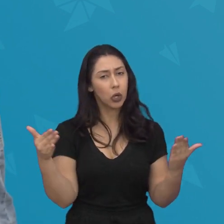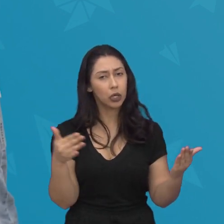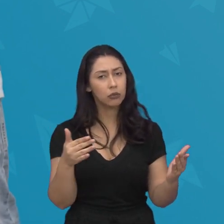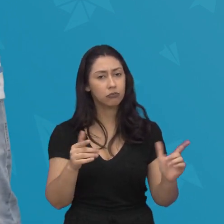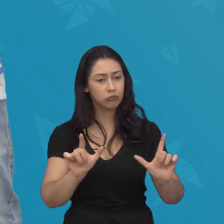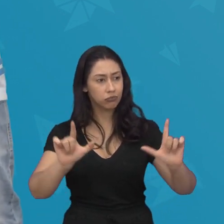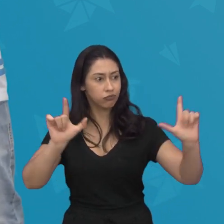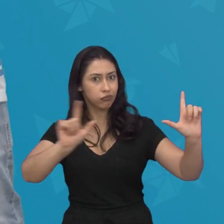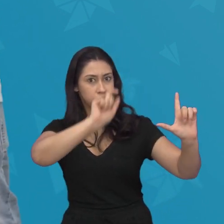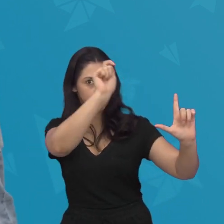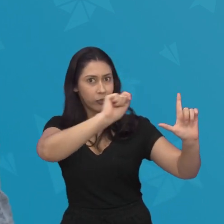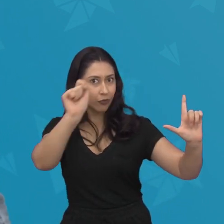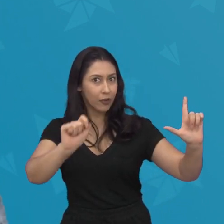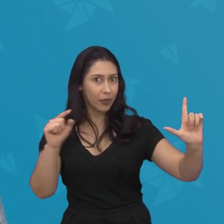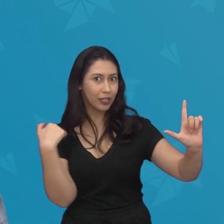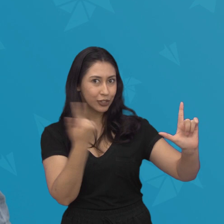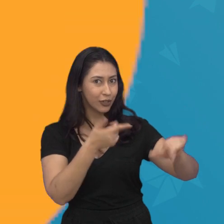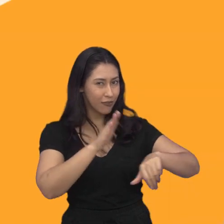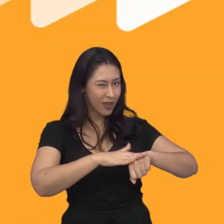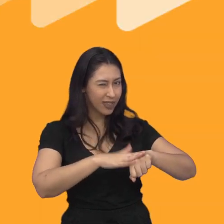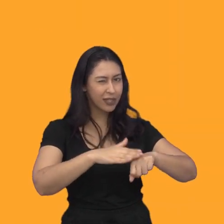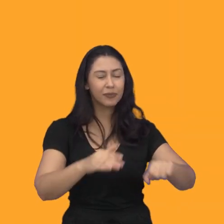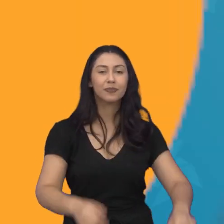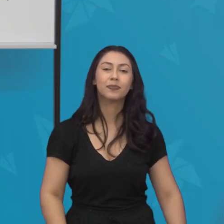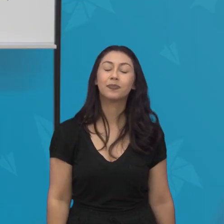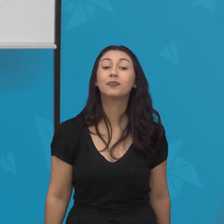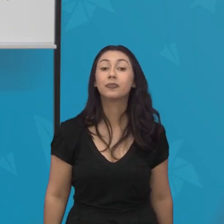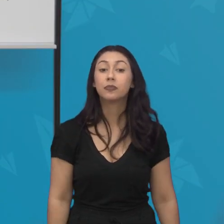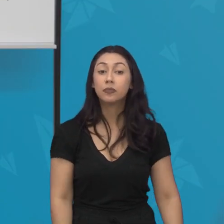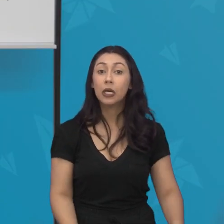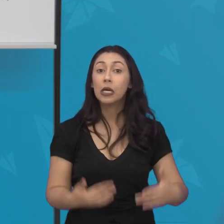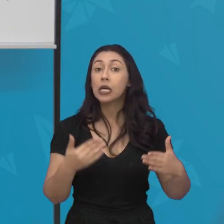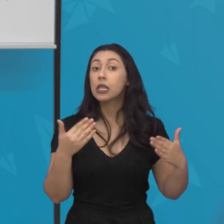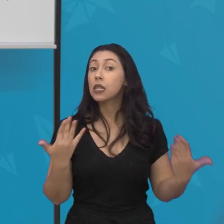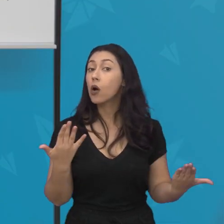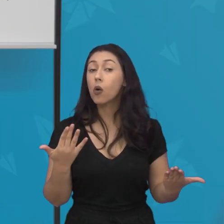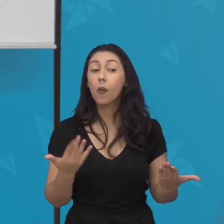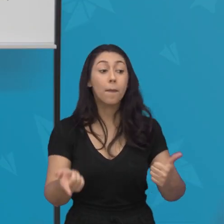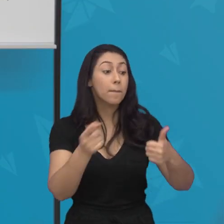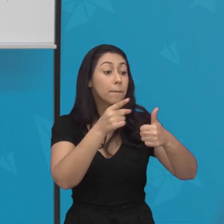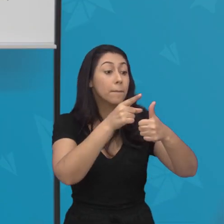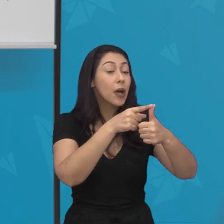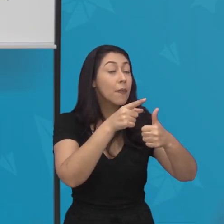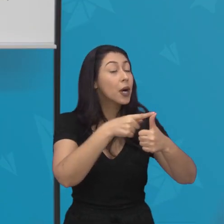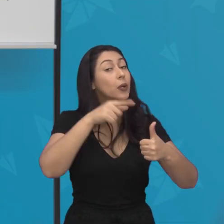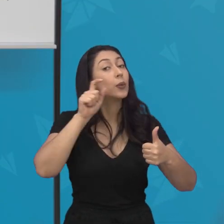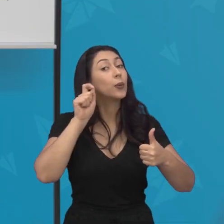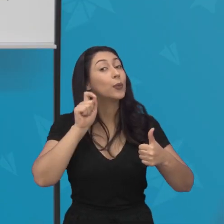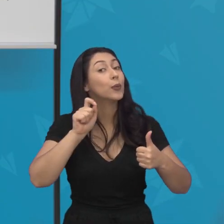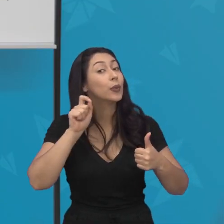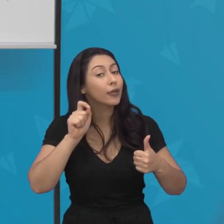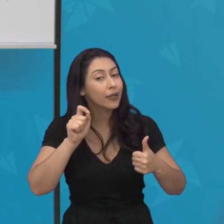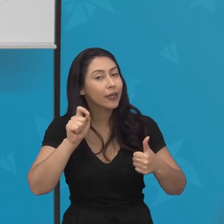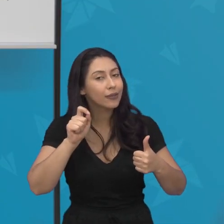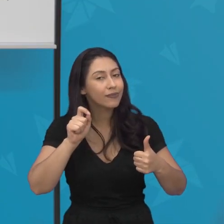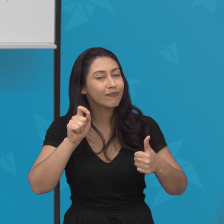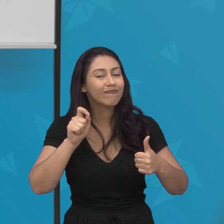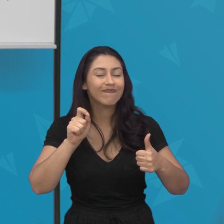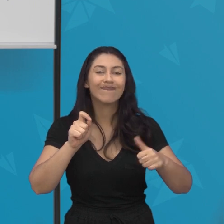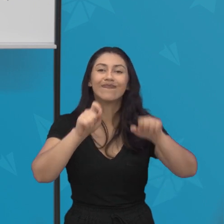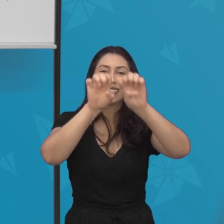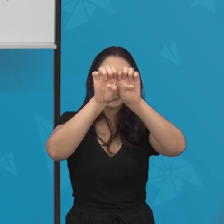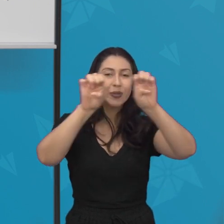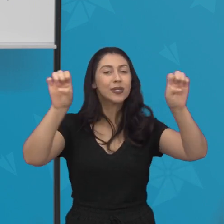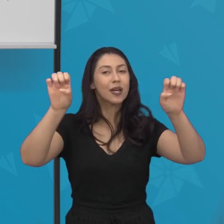gente trabalha ele para obter a resposta, tudo bem? Como o nosso primeiro passo, que eu já mencionei durante a aula, a parte primeira